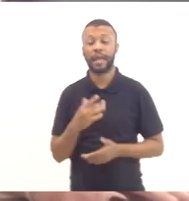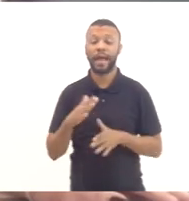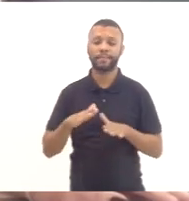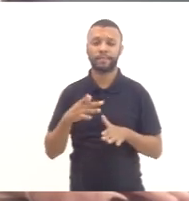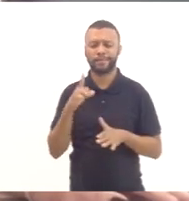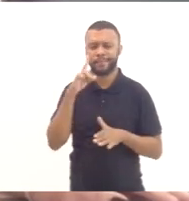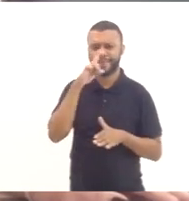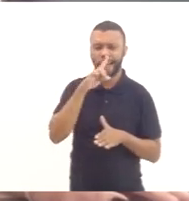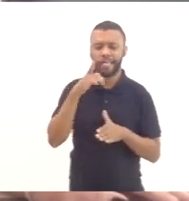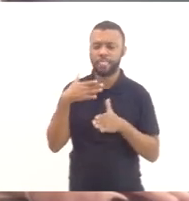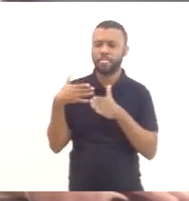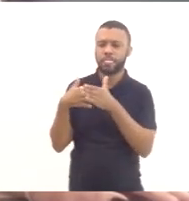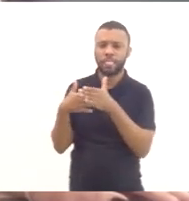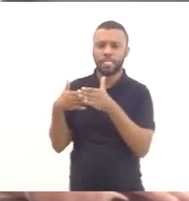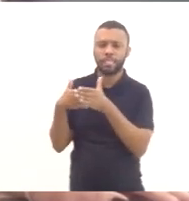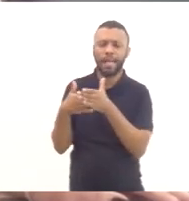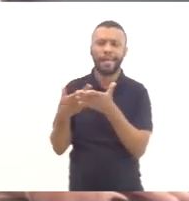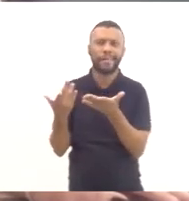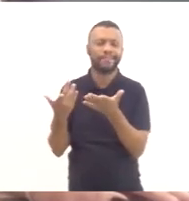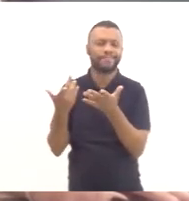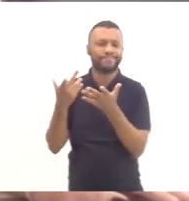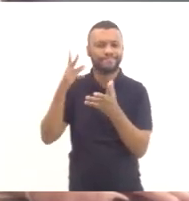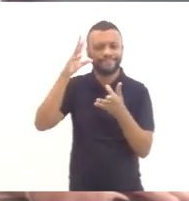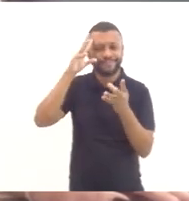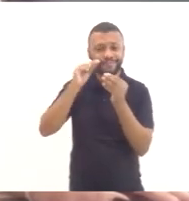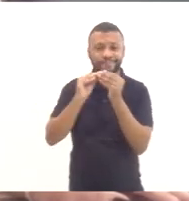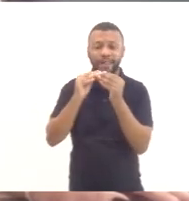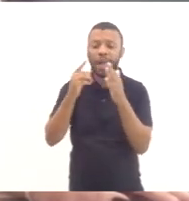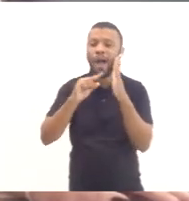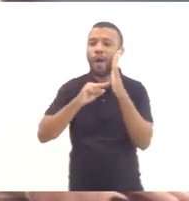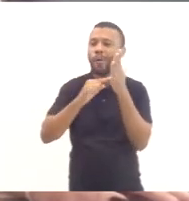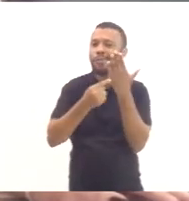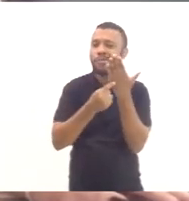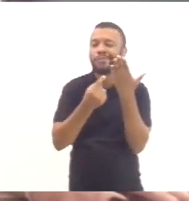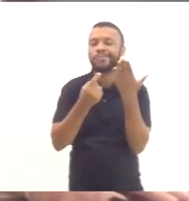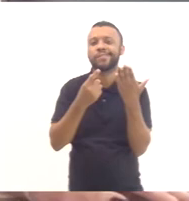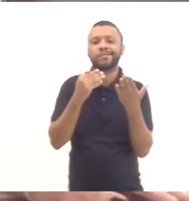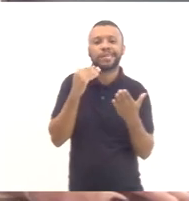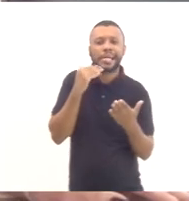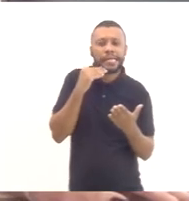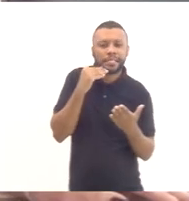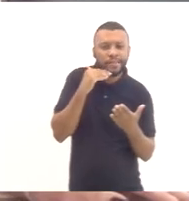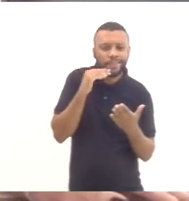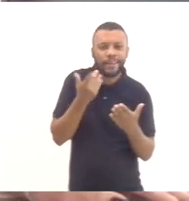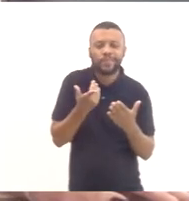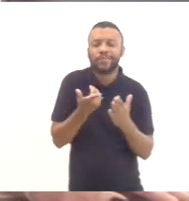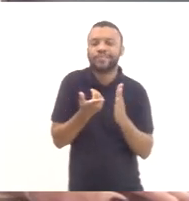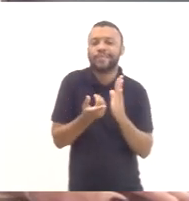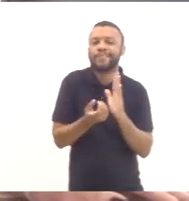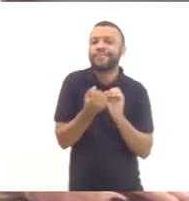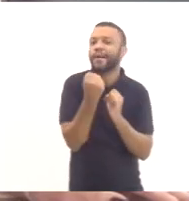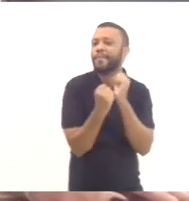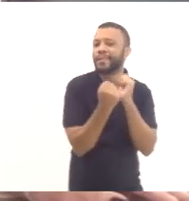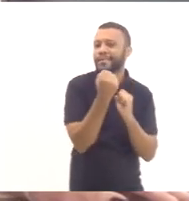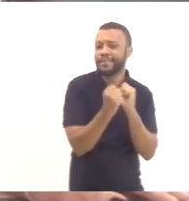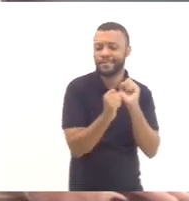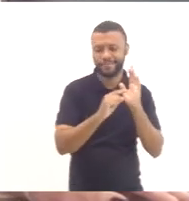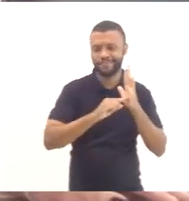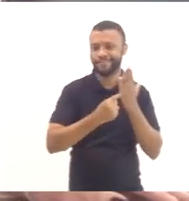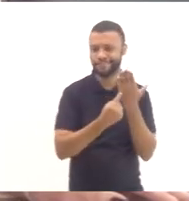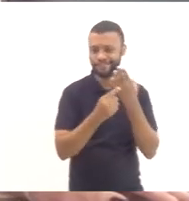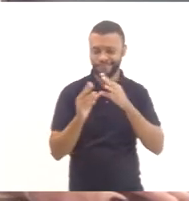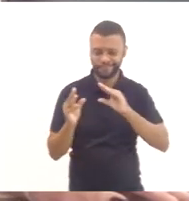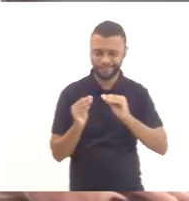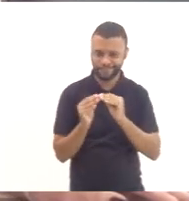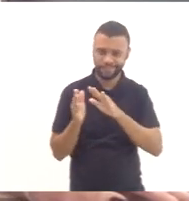limita em algum defeito de fabricação vamos dizer assim não é defeito no sentido pejorativo então é nós temos que aprender